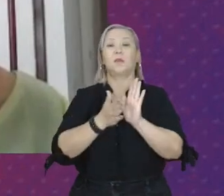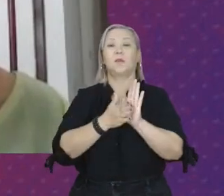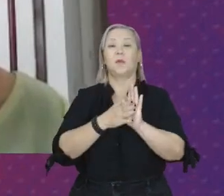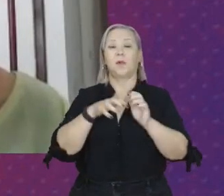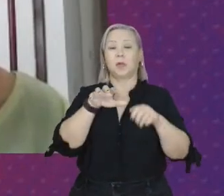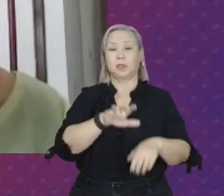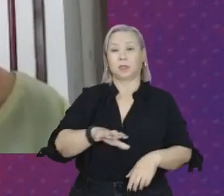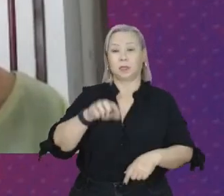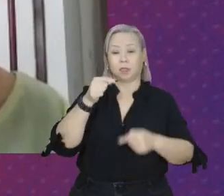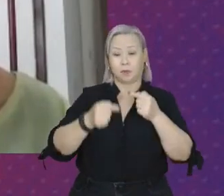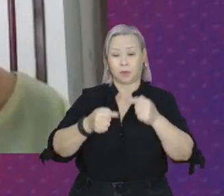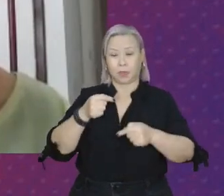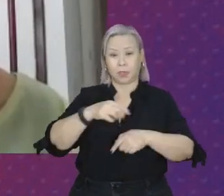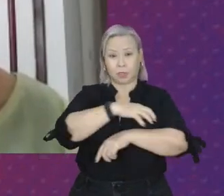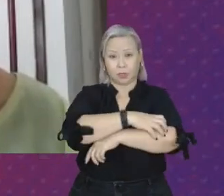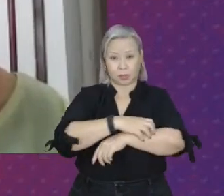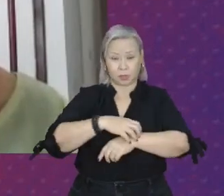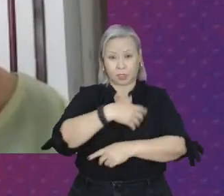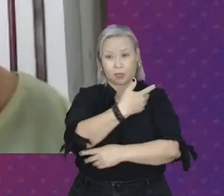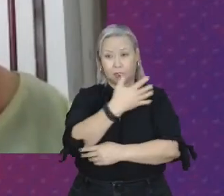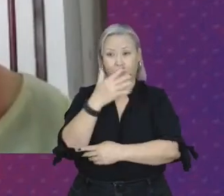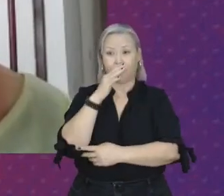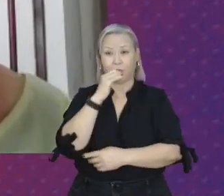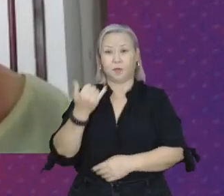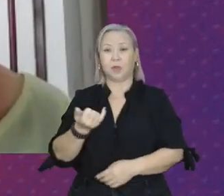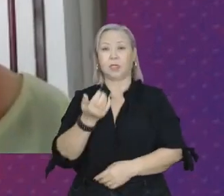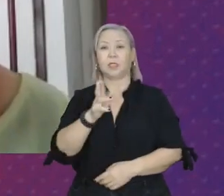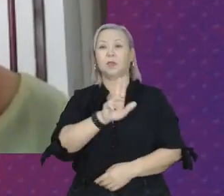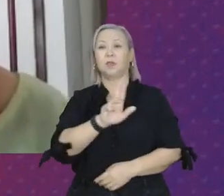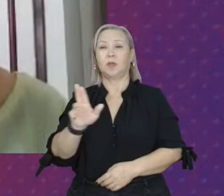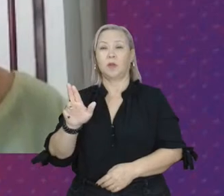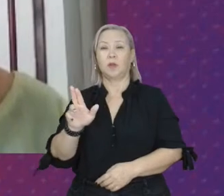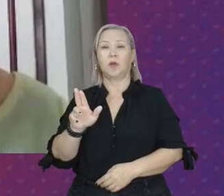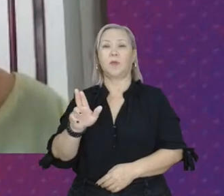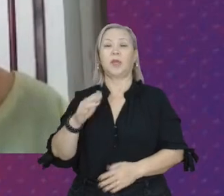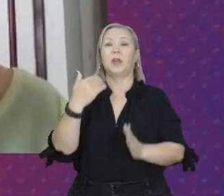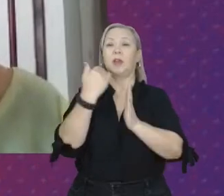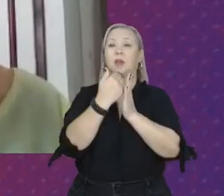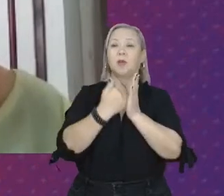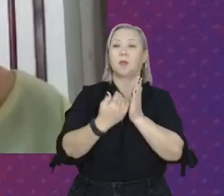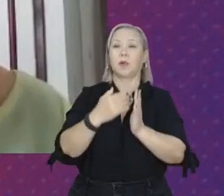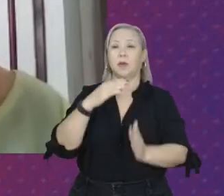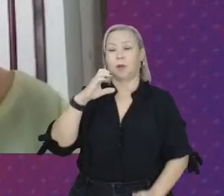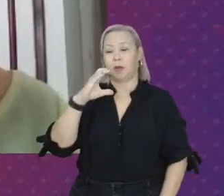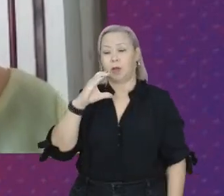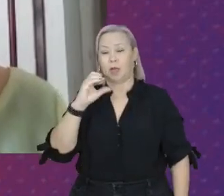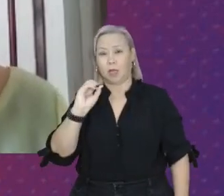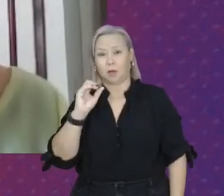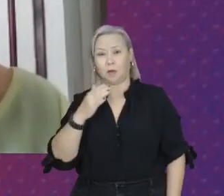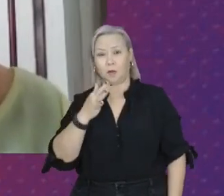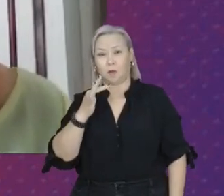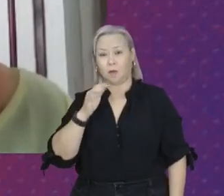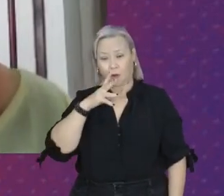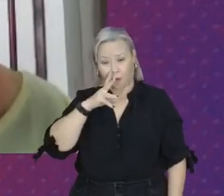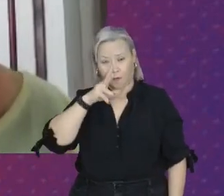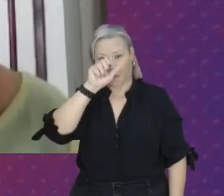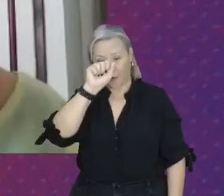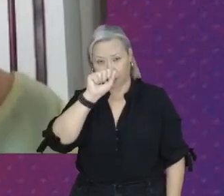da política de agroecologia muito importante, chamado Programa Ecoforte, que favoreceu o crescimento